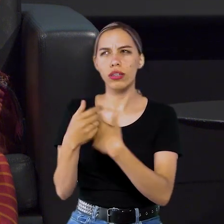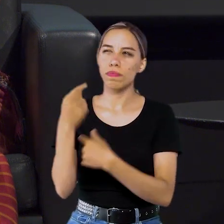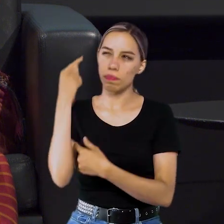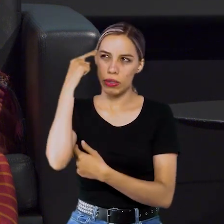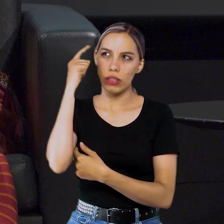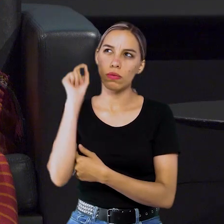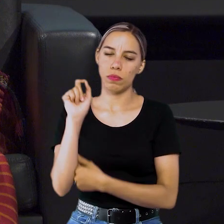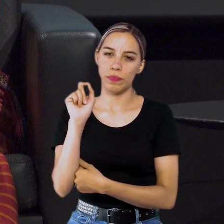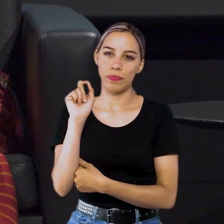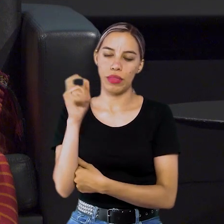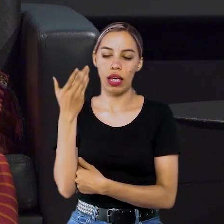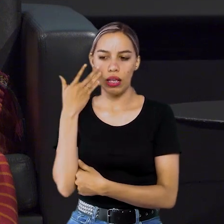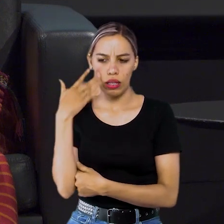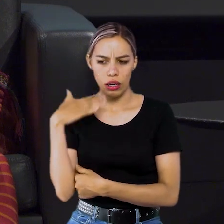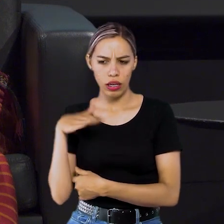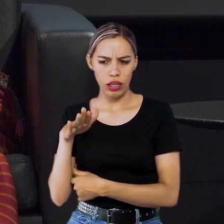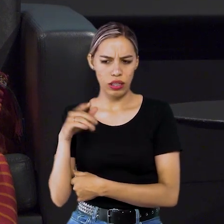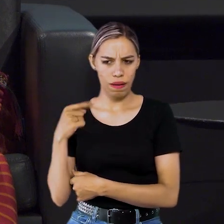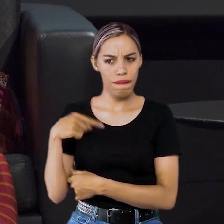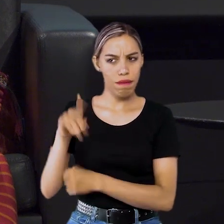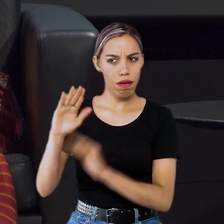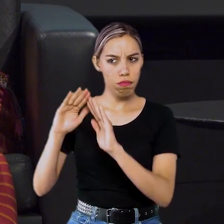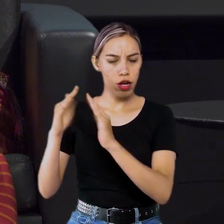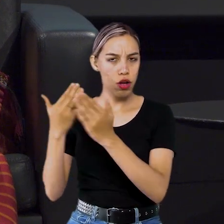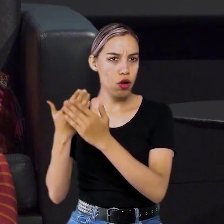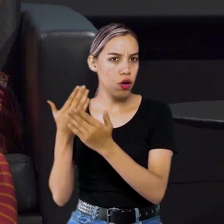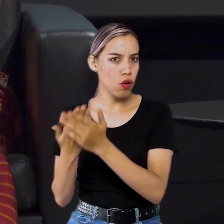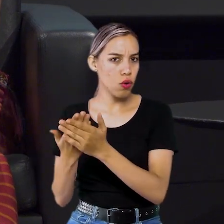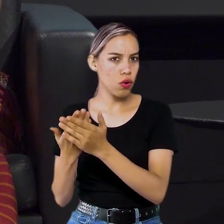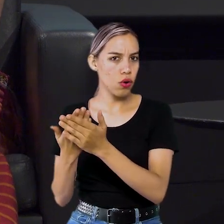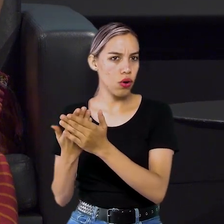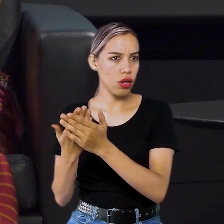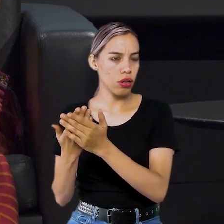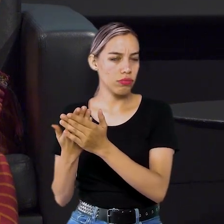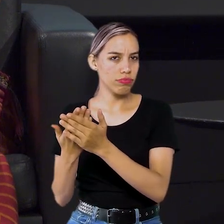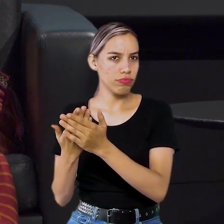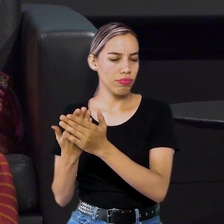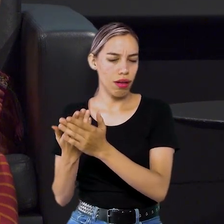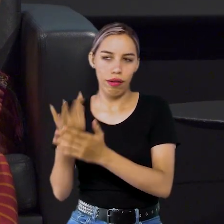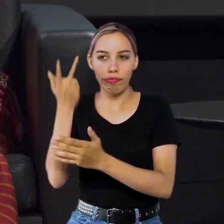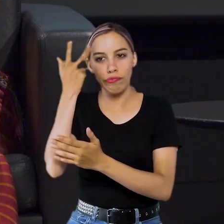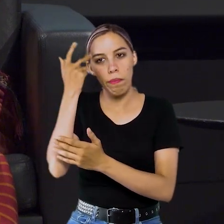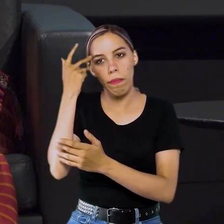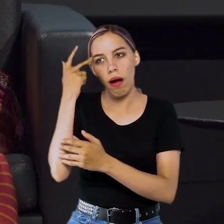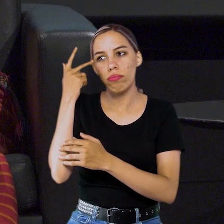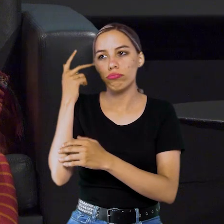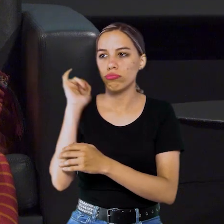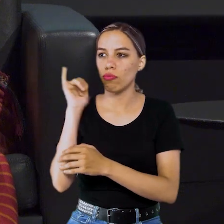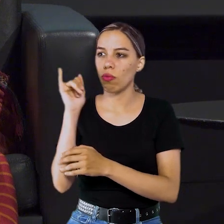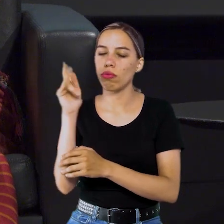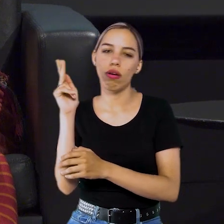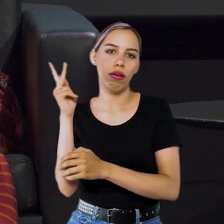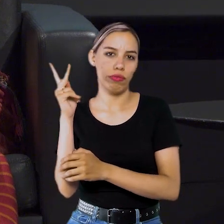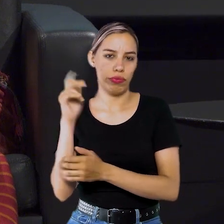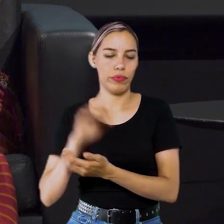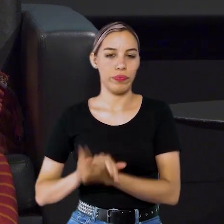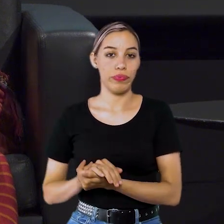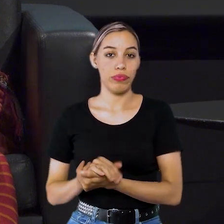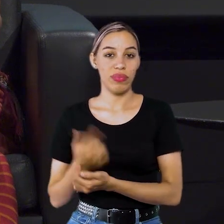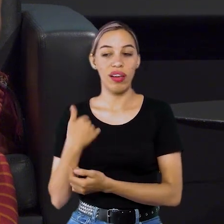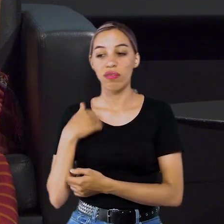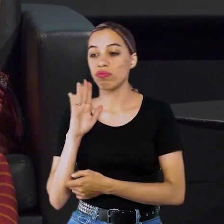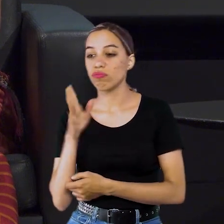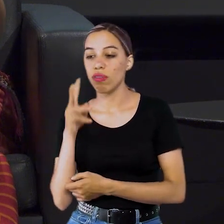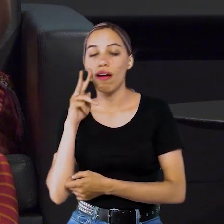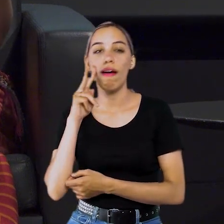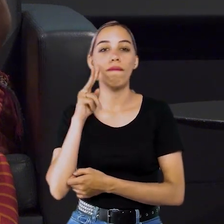para a escola e é muito comum essa coisa da contação de história, né? E eu vejo, e já vi isso